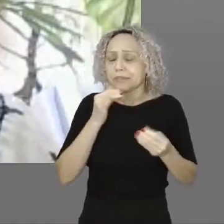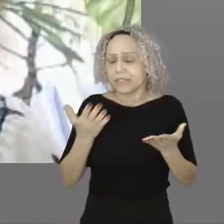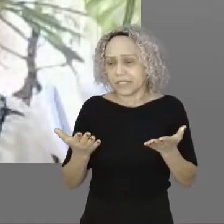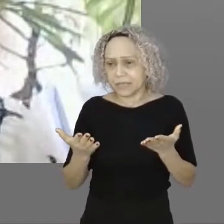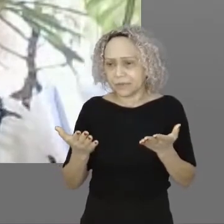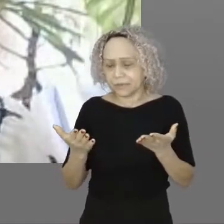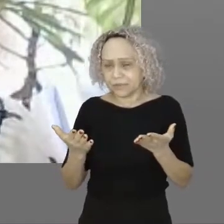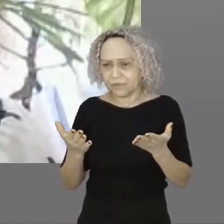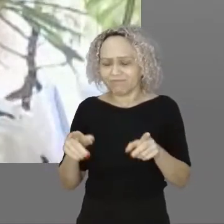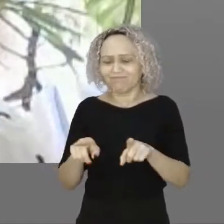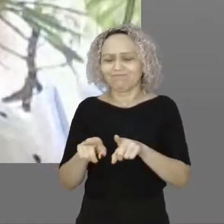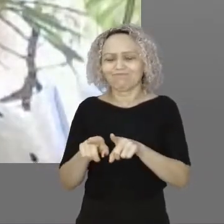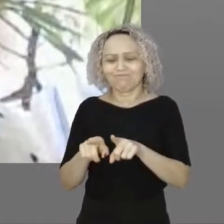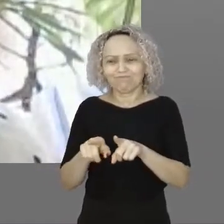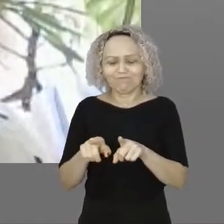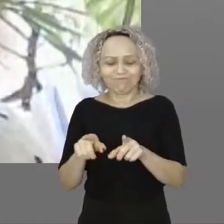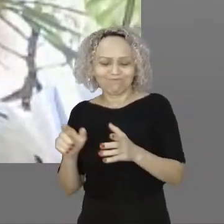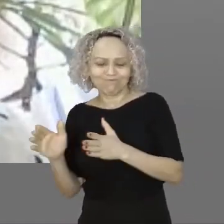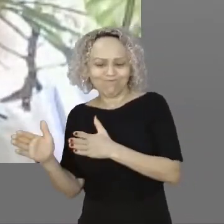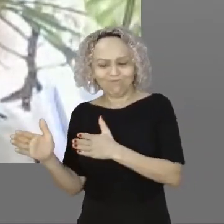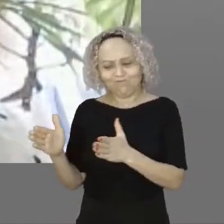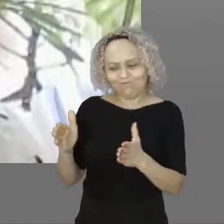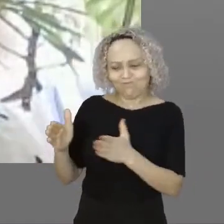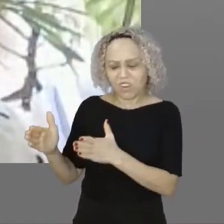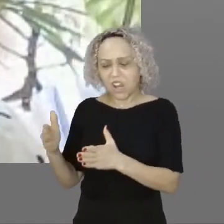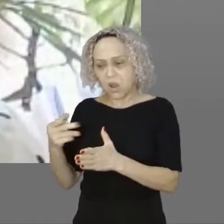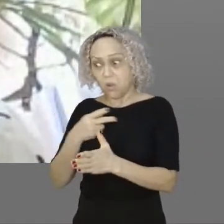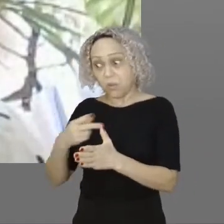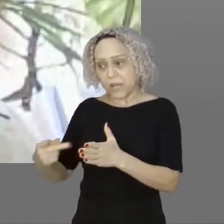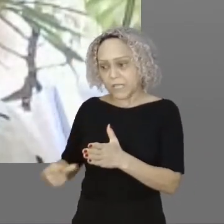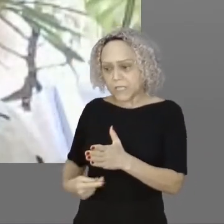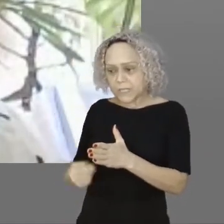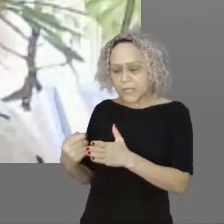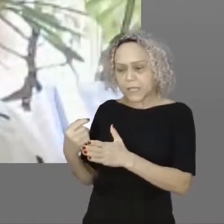mobilizada pela forma como o presidente anterior